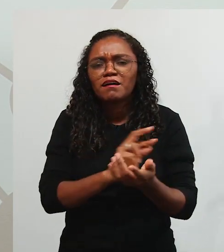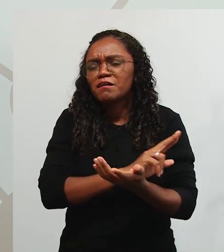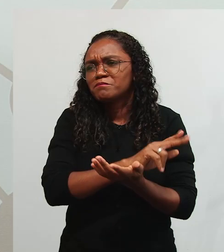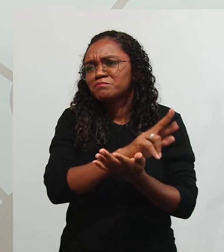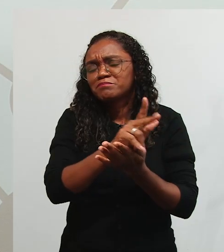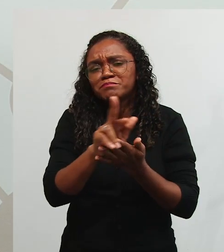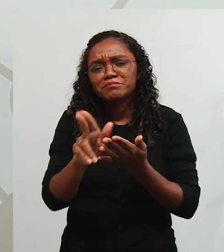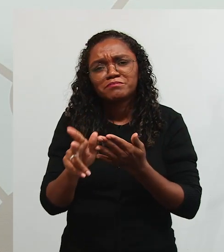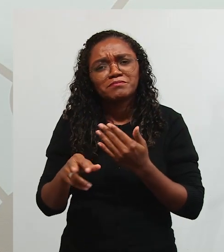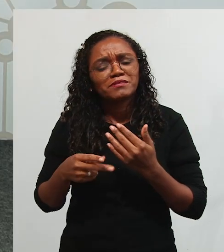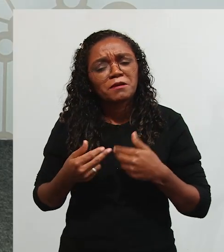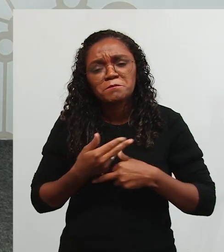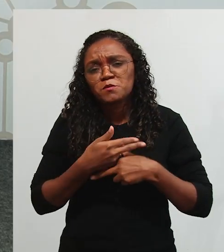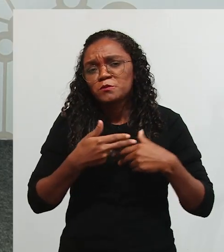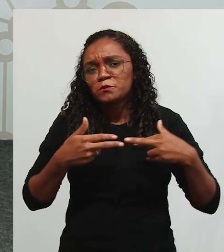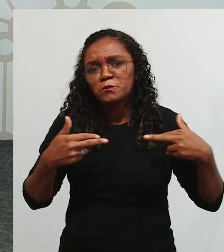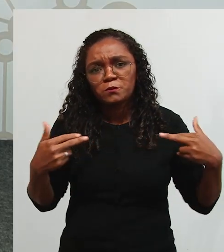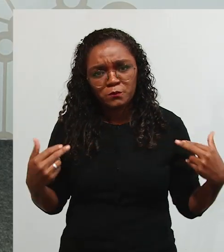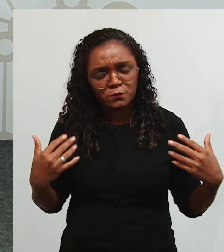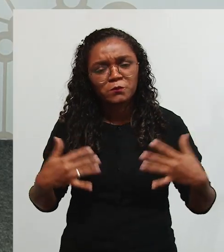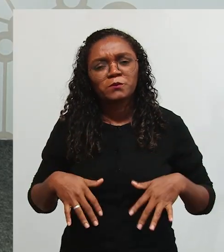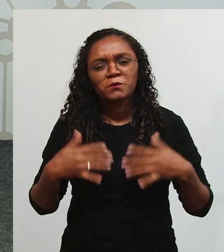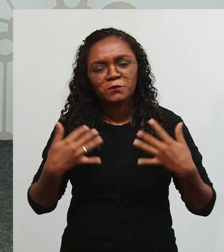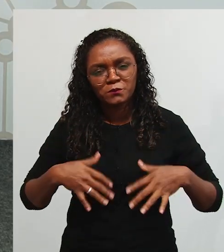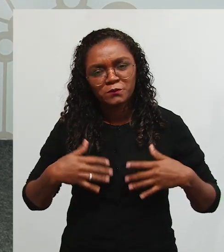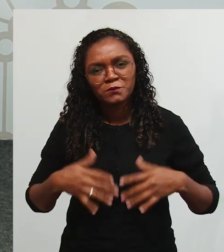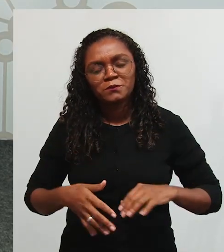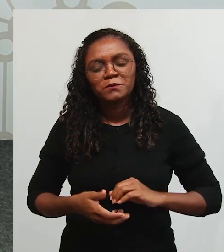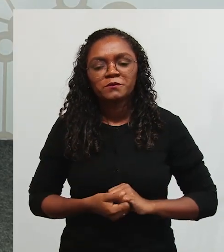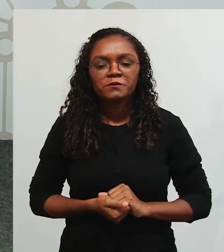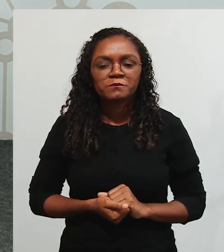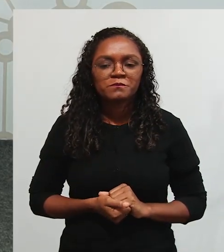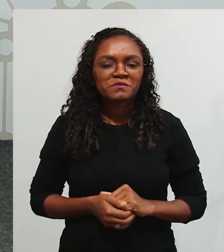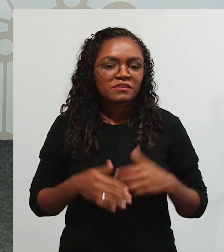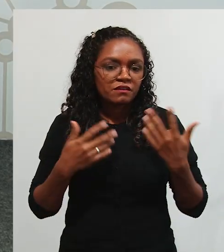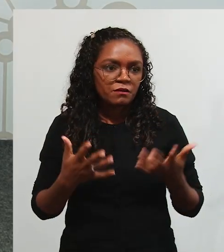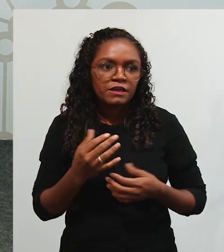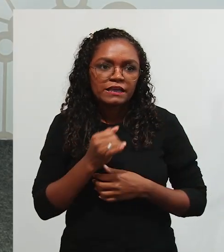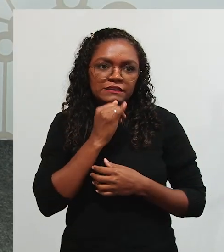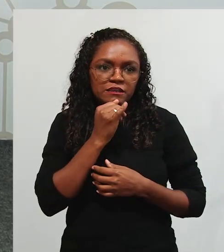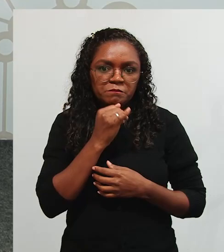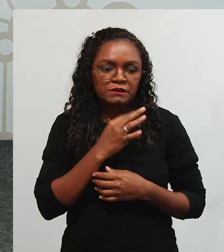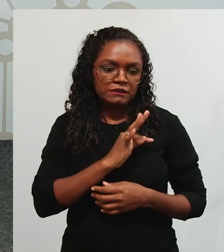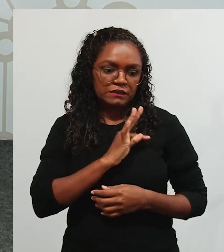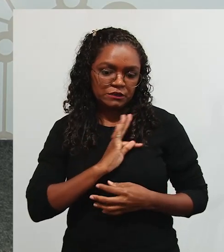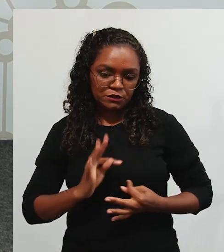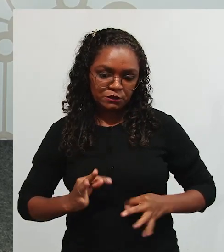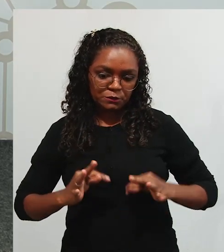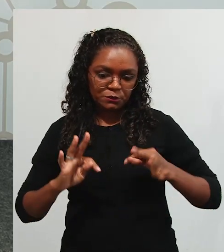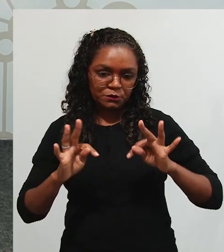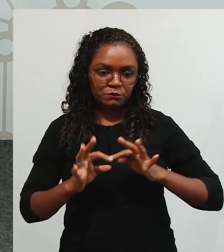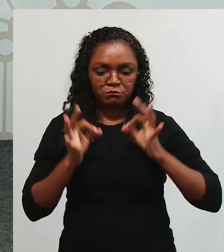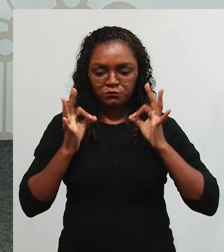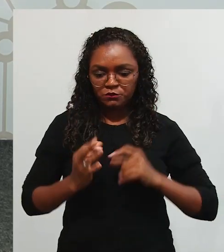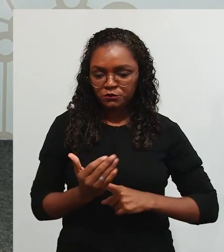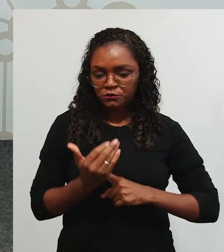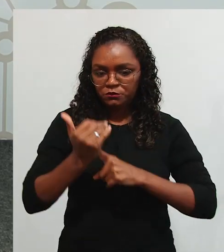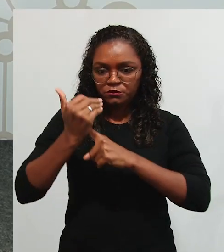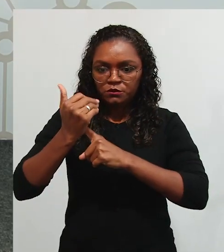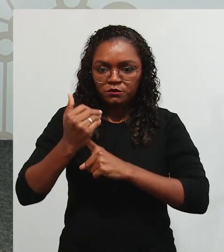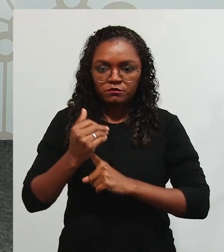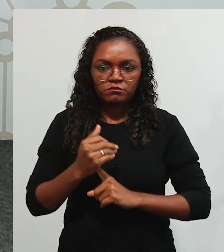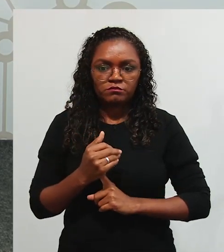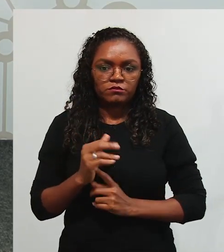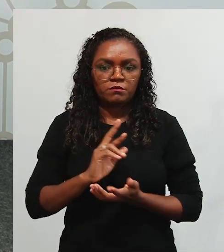uma infinidade de Mas atividades. o mais legal é que, assim, não precisa ser nada tecnológico, nem usando um recurso super,